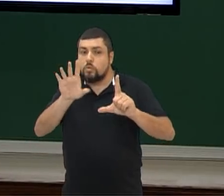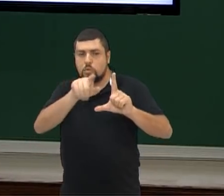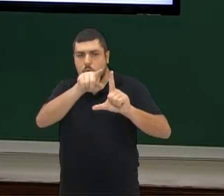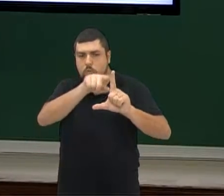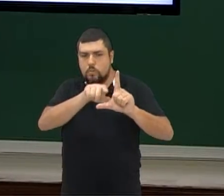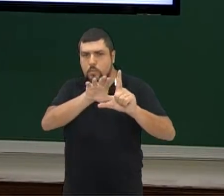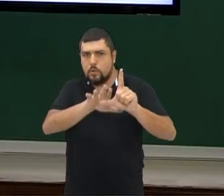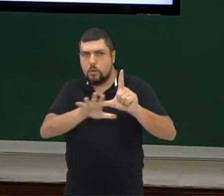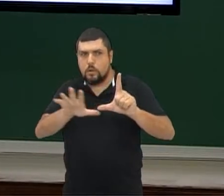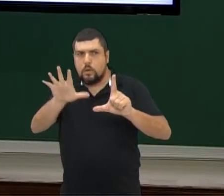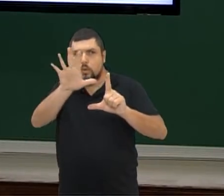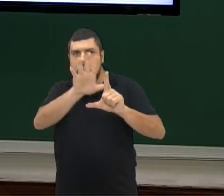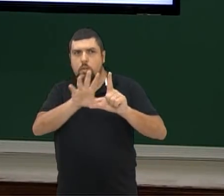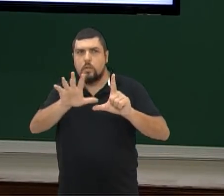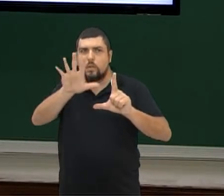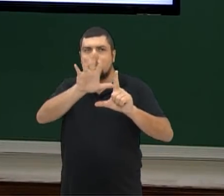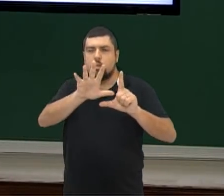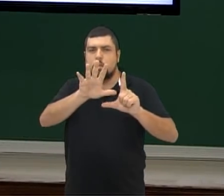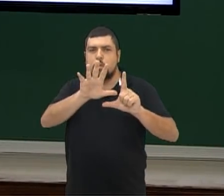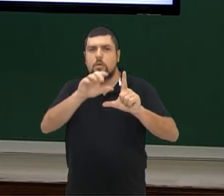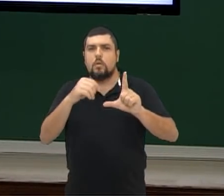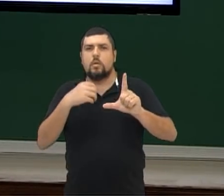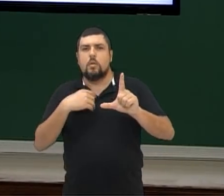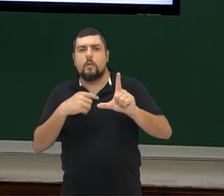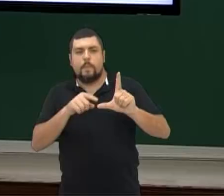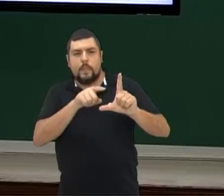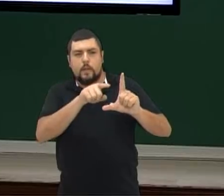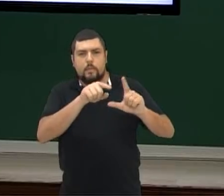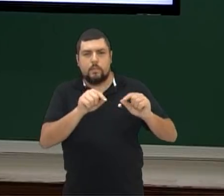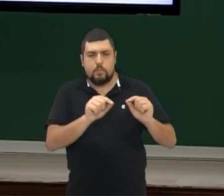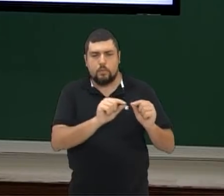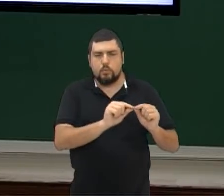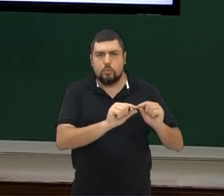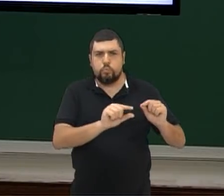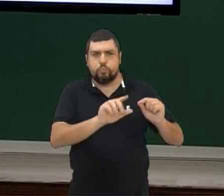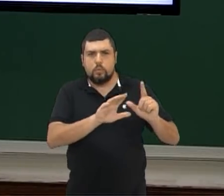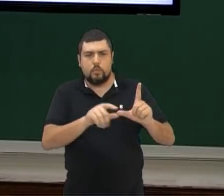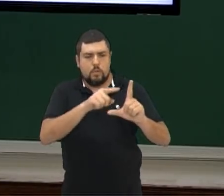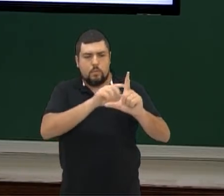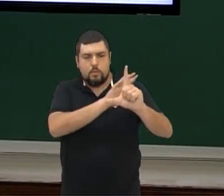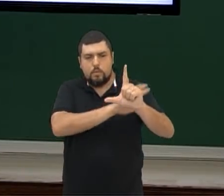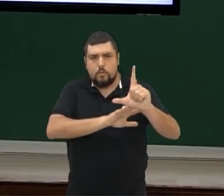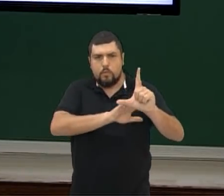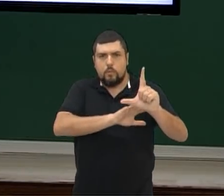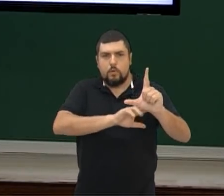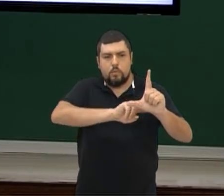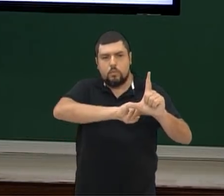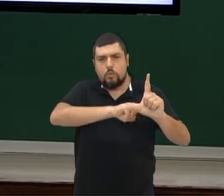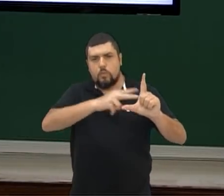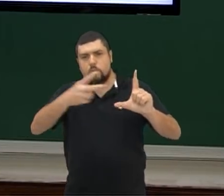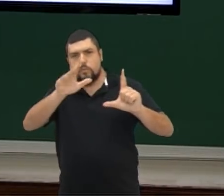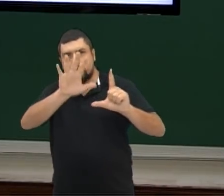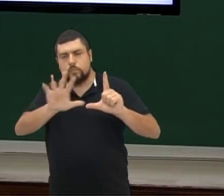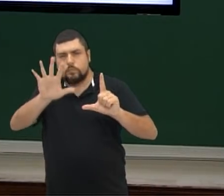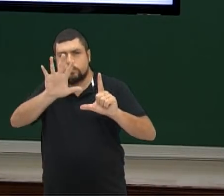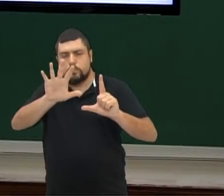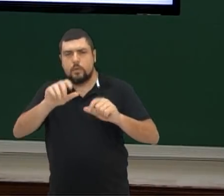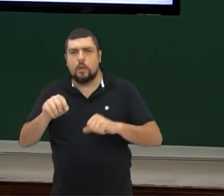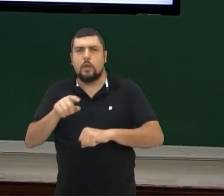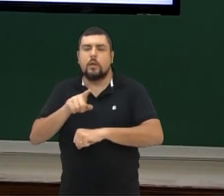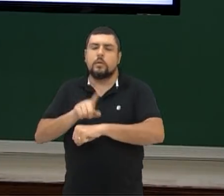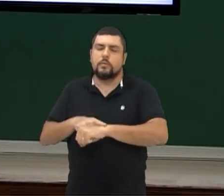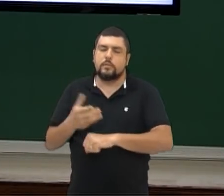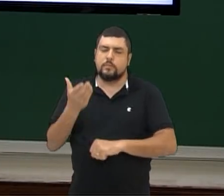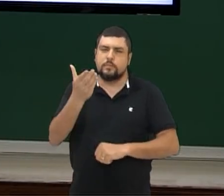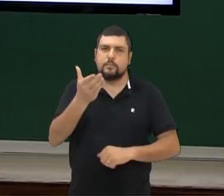quadrante 1. Identifique quais quadrantes é o quadrante 1 e faça a sua ampliação. Um tempo para